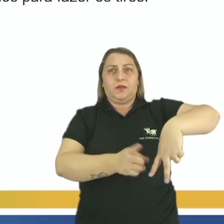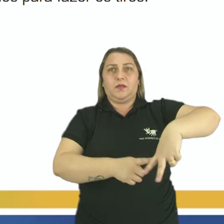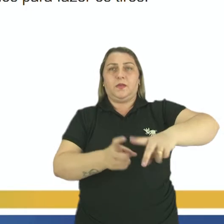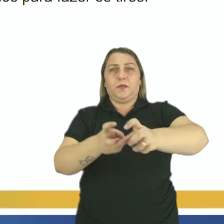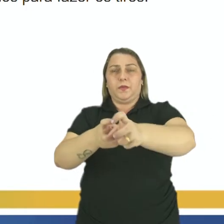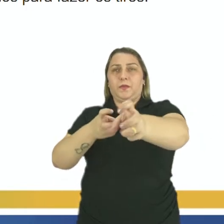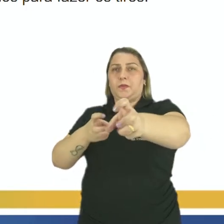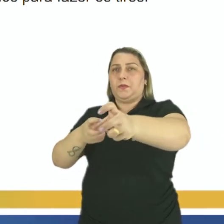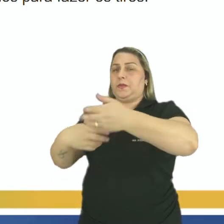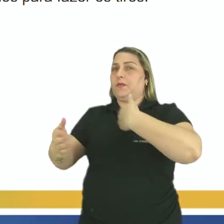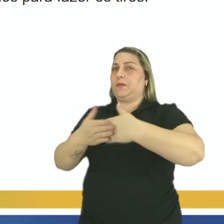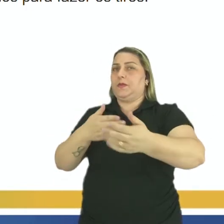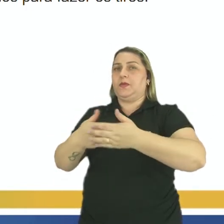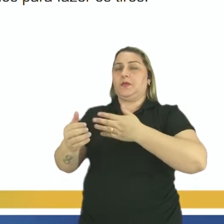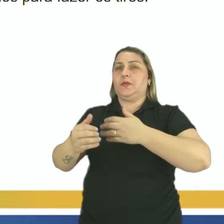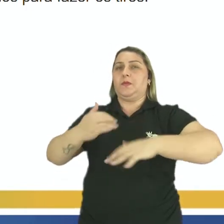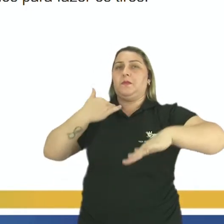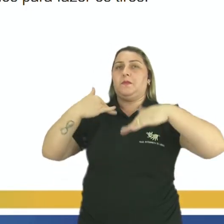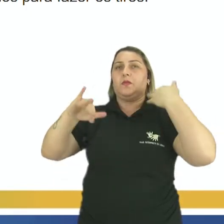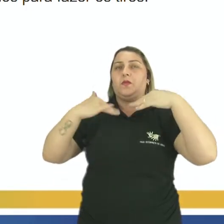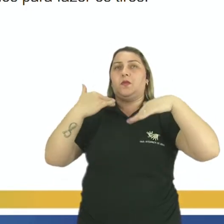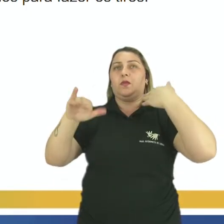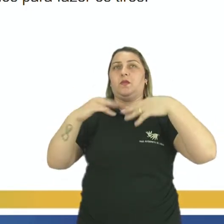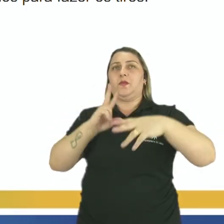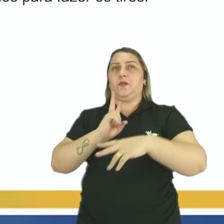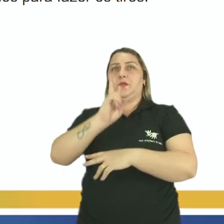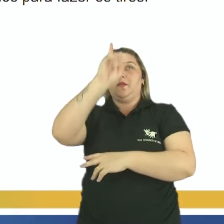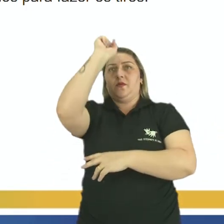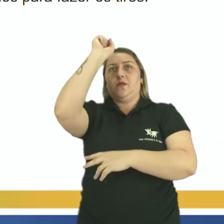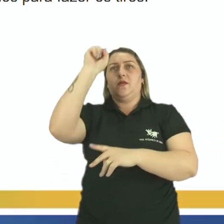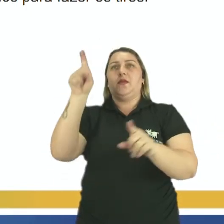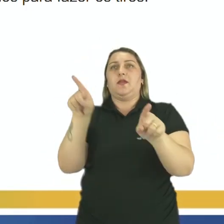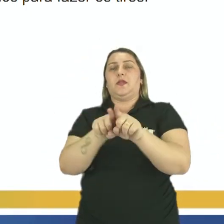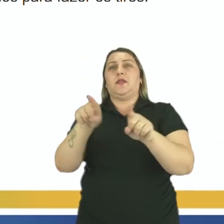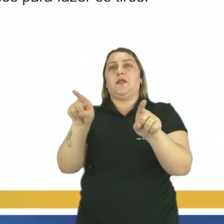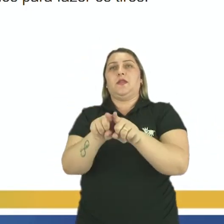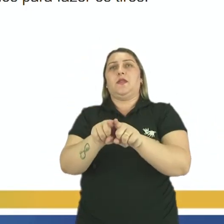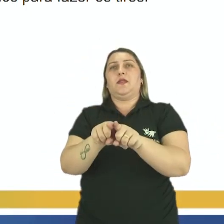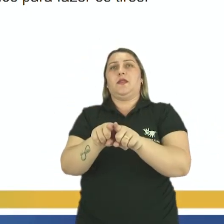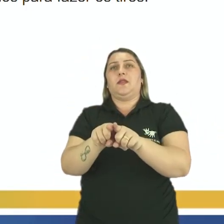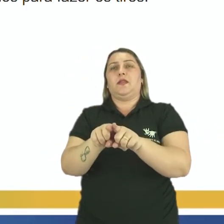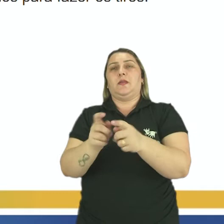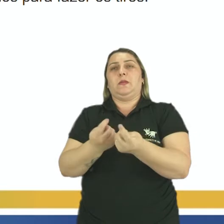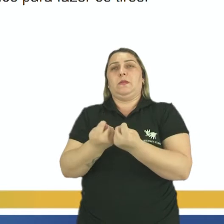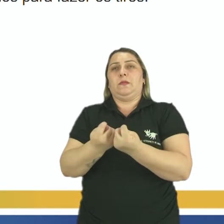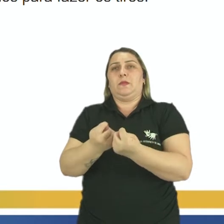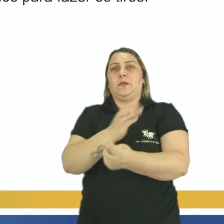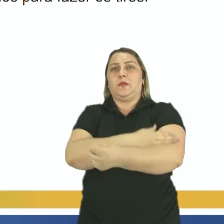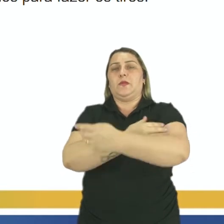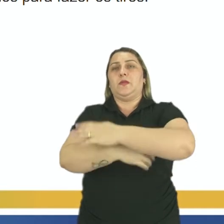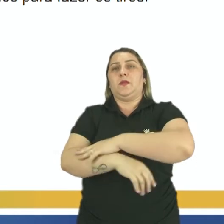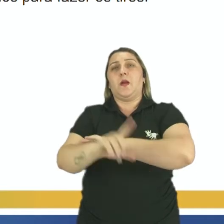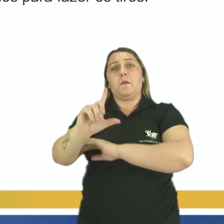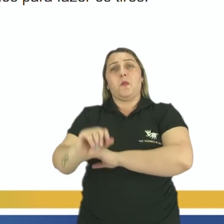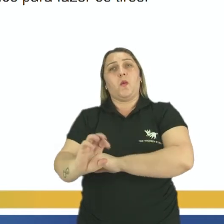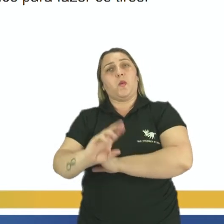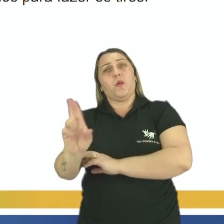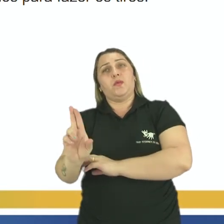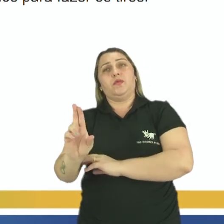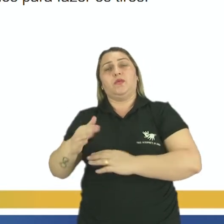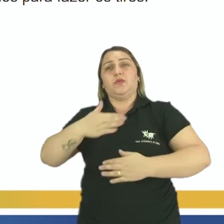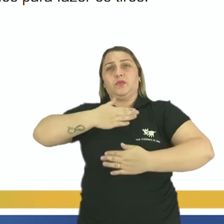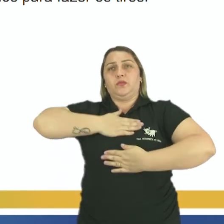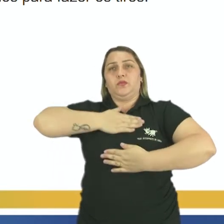alcance limitado de movimentos, de força e controle dos braços, e pouco ou nenhum controle do